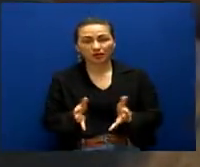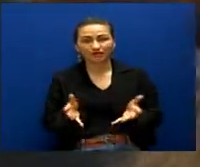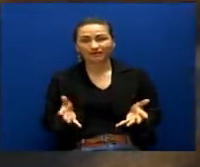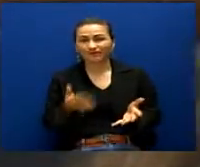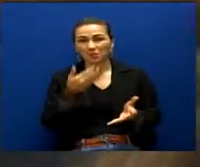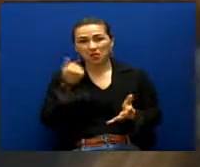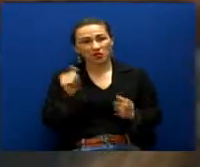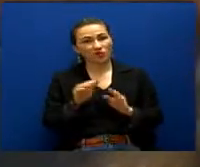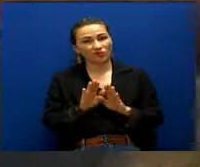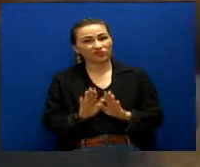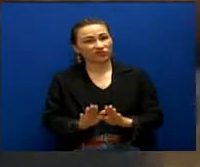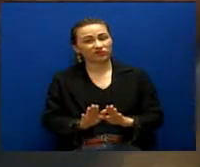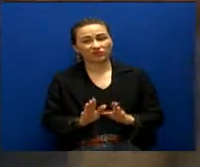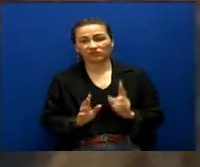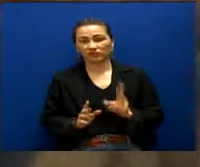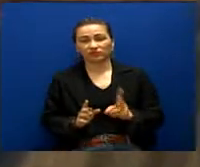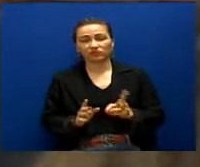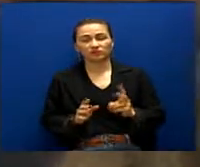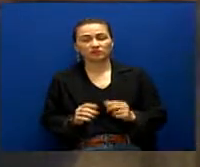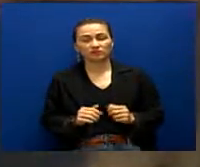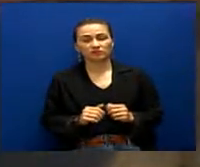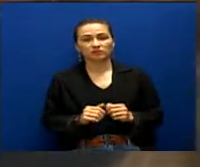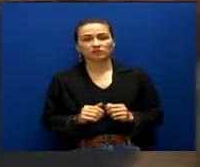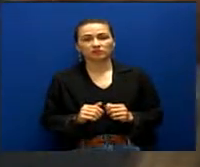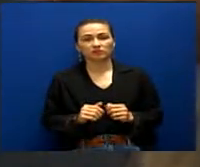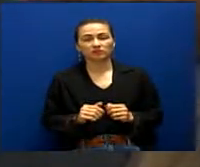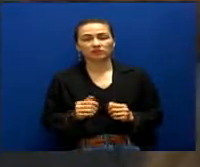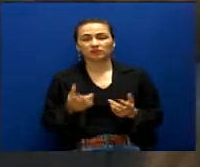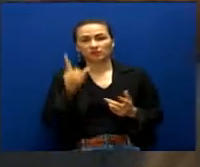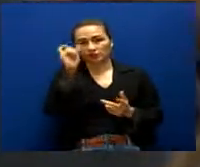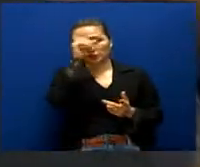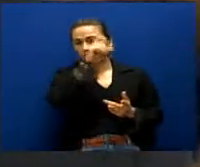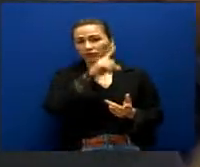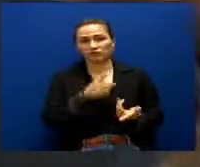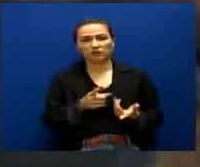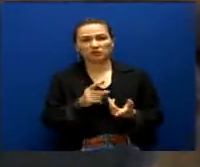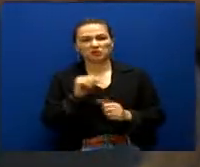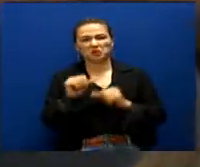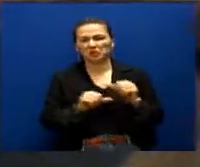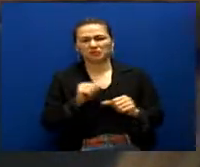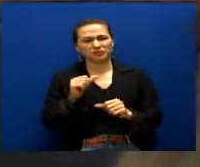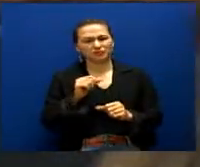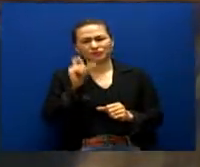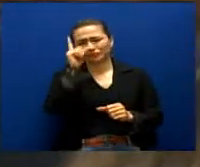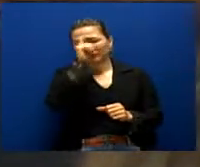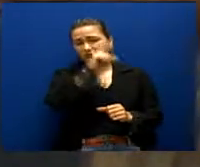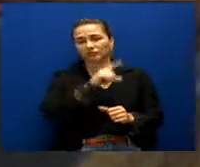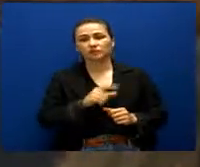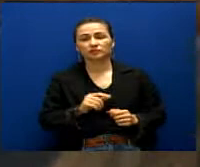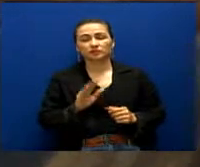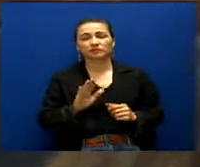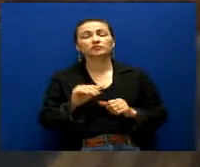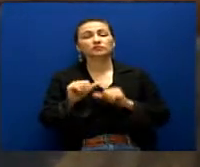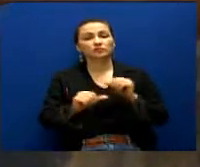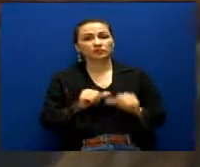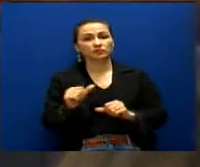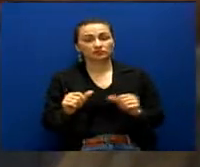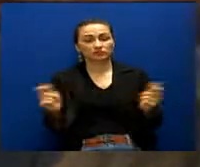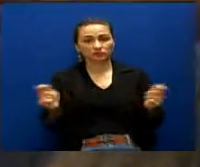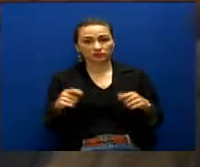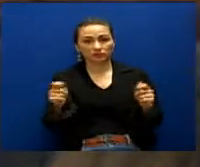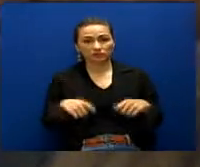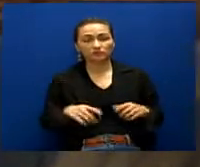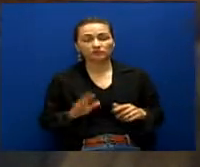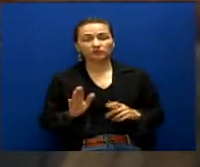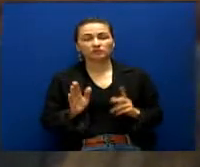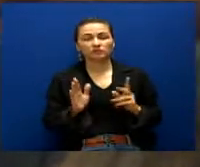à esquerda ali na frente. Alterar o trajeto todo. Não dá. Então pode sim fazer essas alterações. Mas antes,